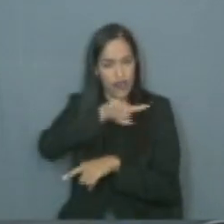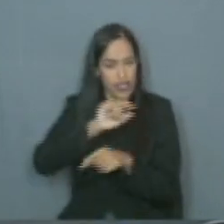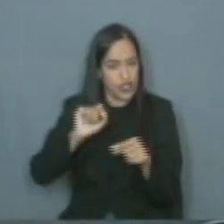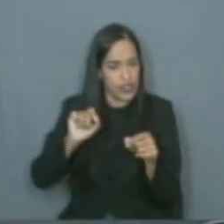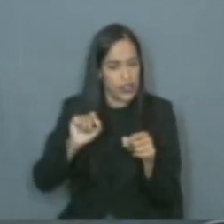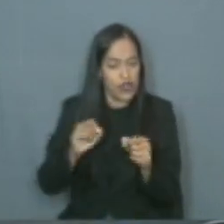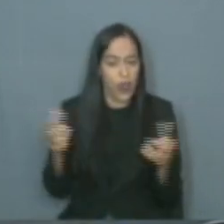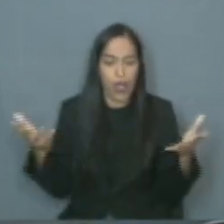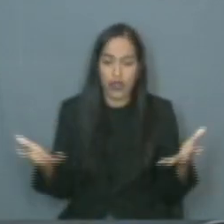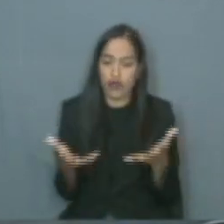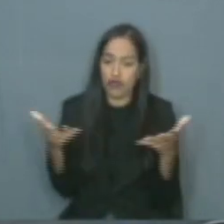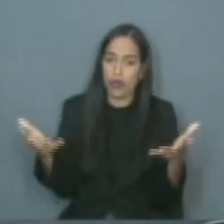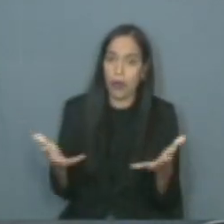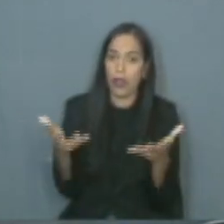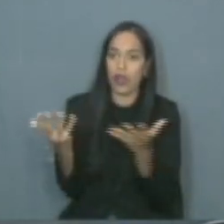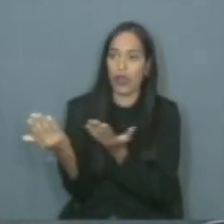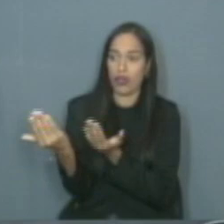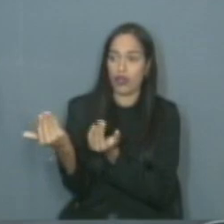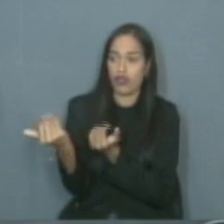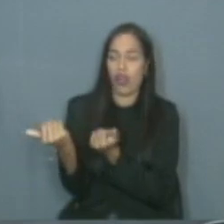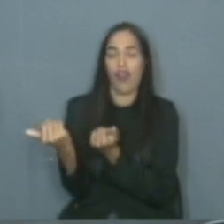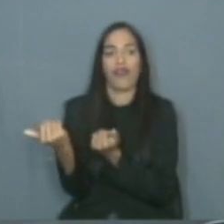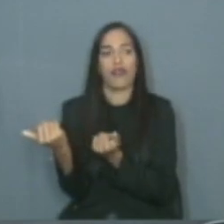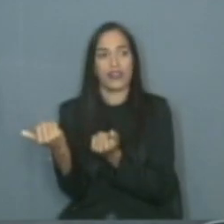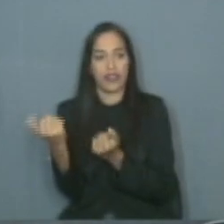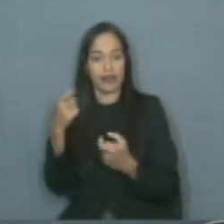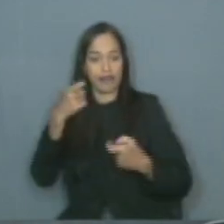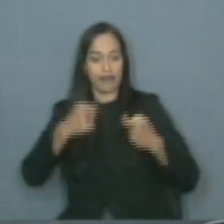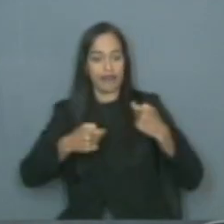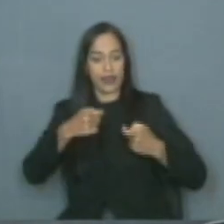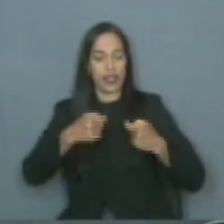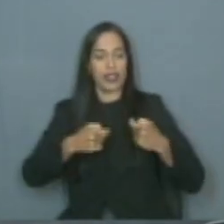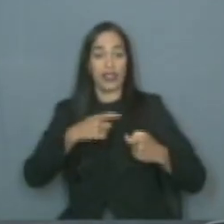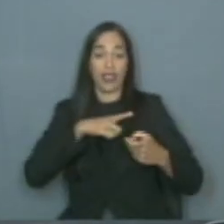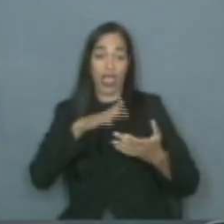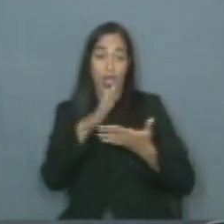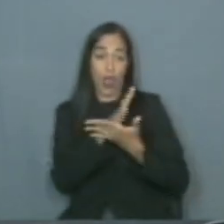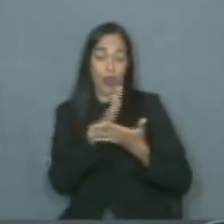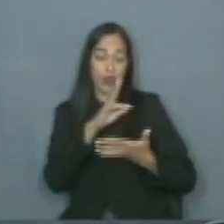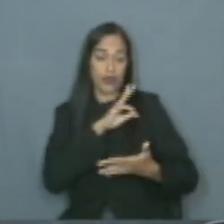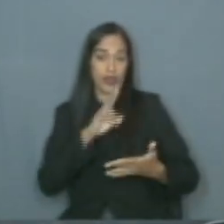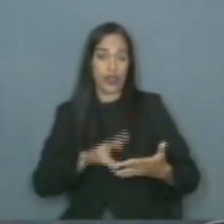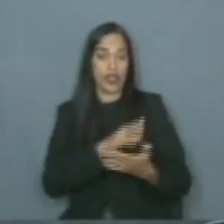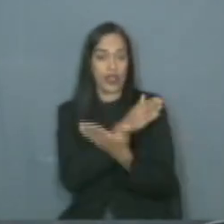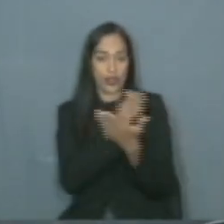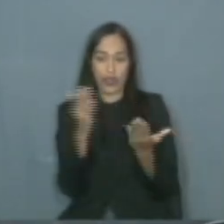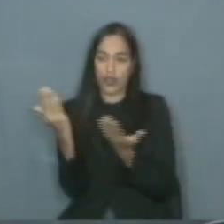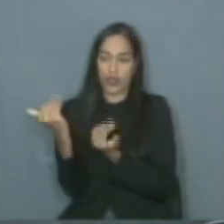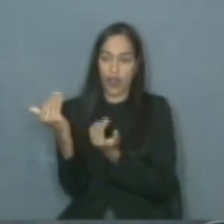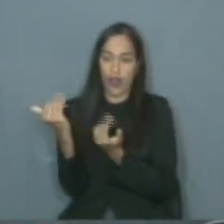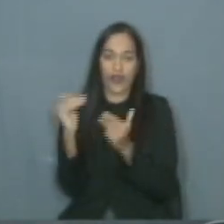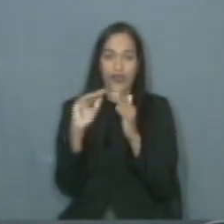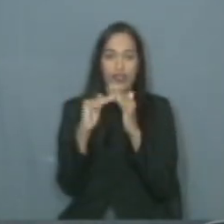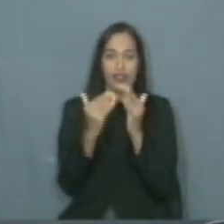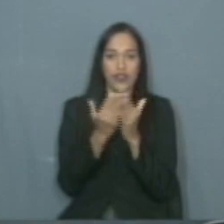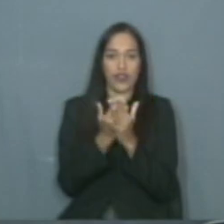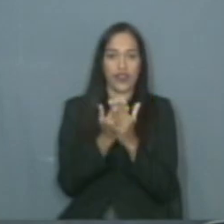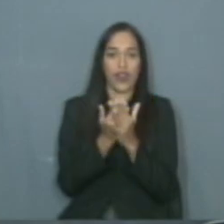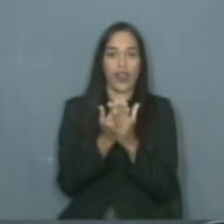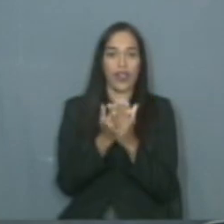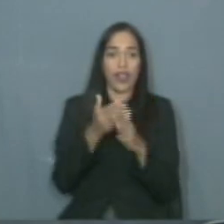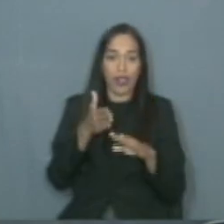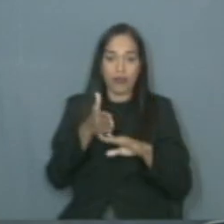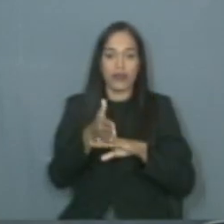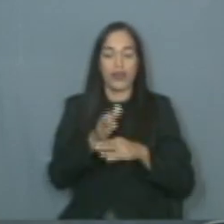estão estimulando os jovens a fazer sexo. Eu vejo vereadores jovens que estão aí na idade escolar, ainda indo para a